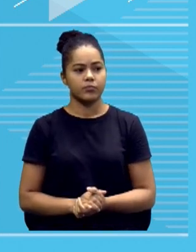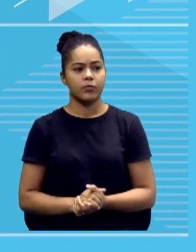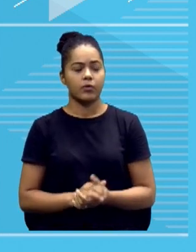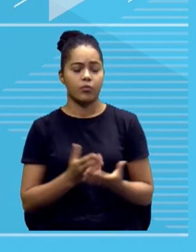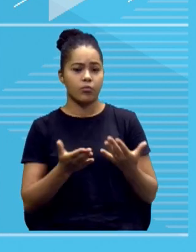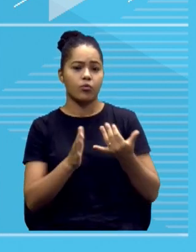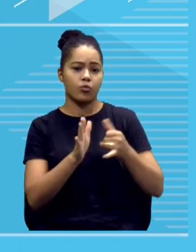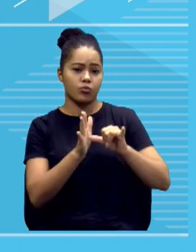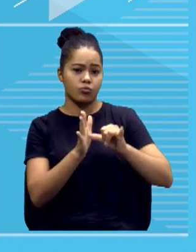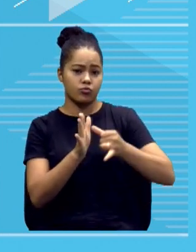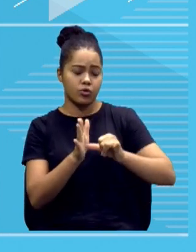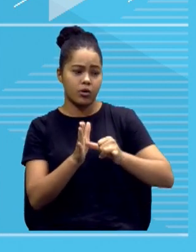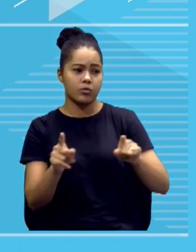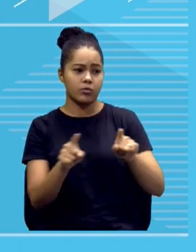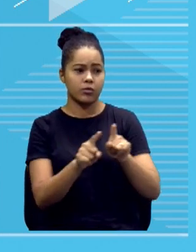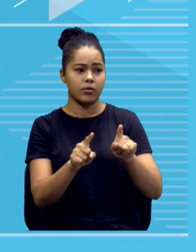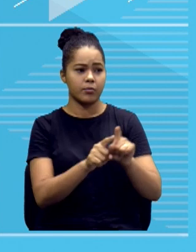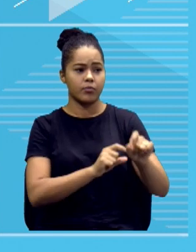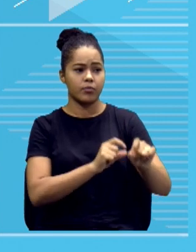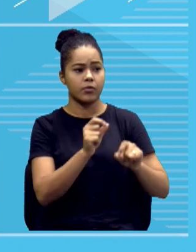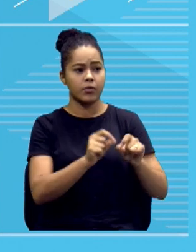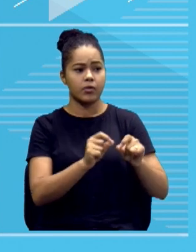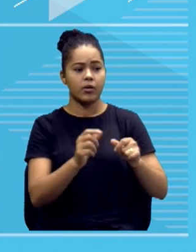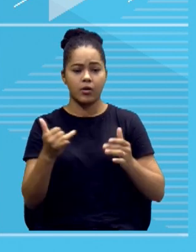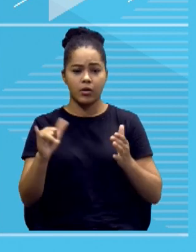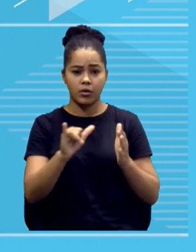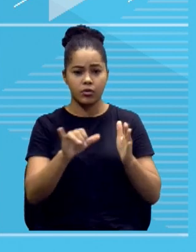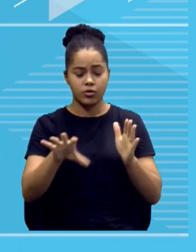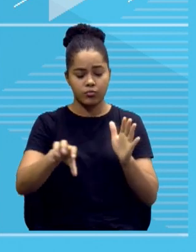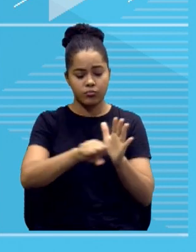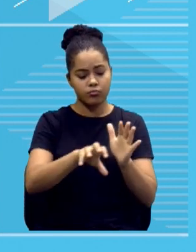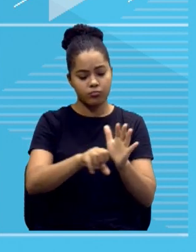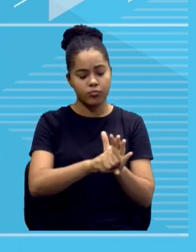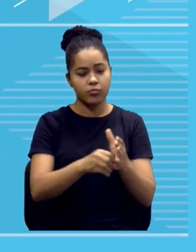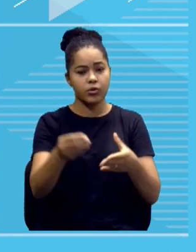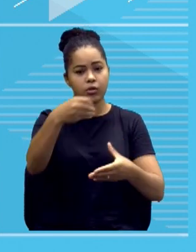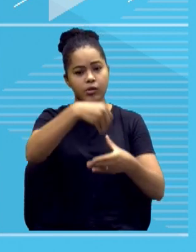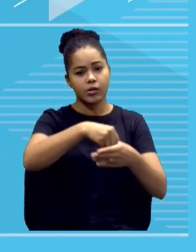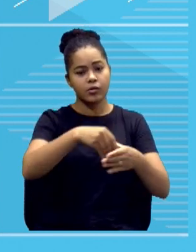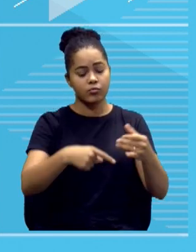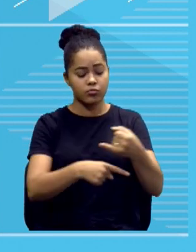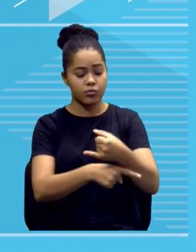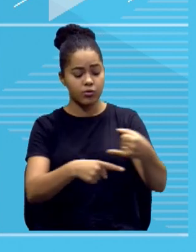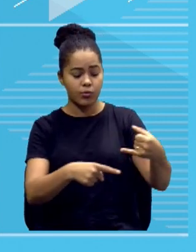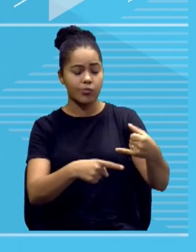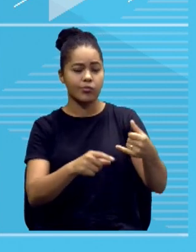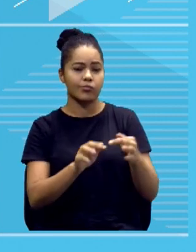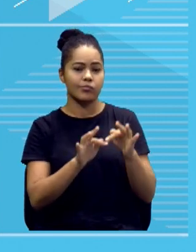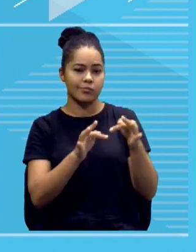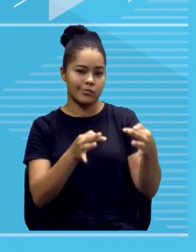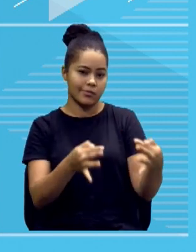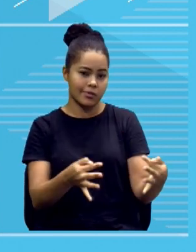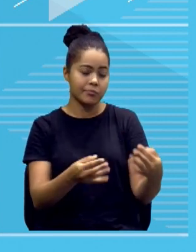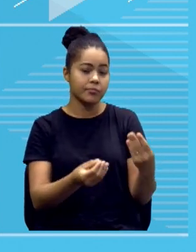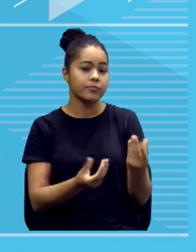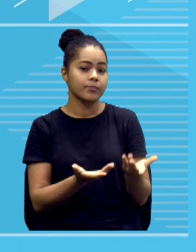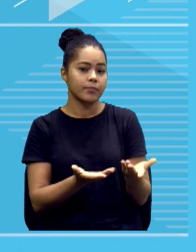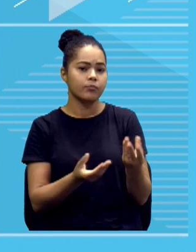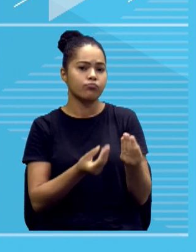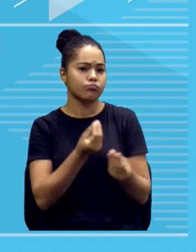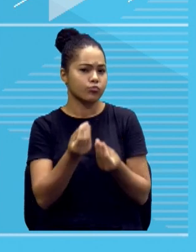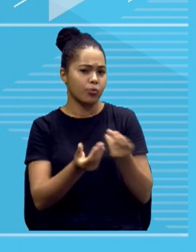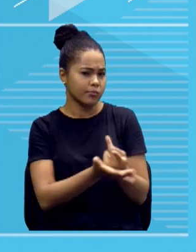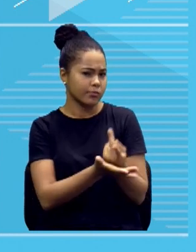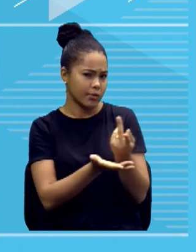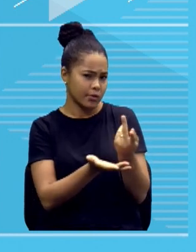num circuito simples, tá bom? Um circuito onde ele é aderido a poucos aparelhos eletrônicos além